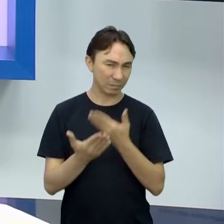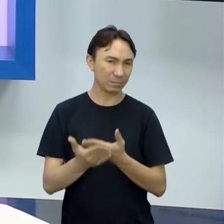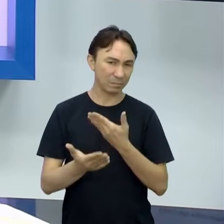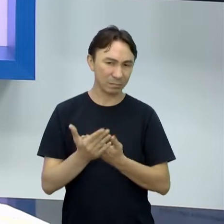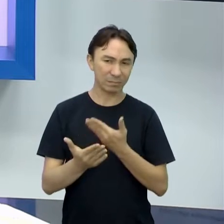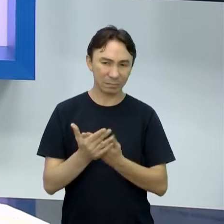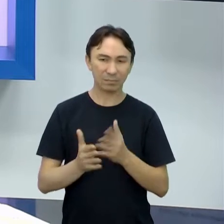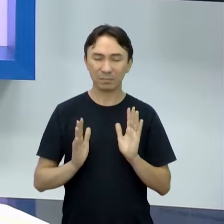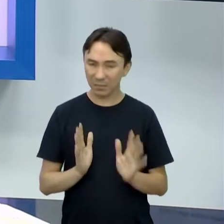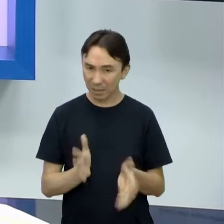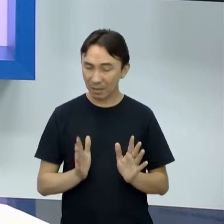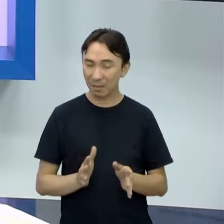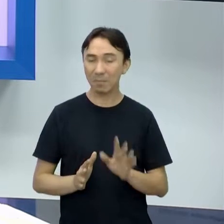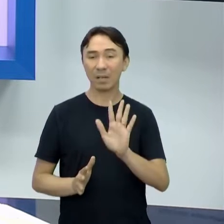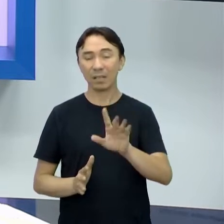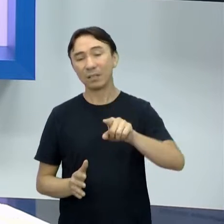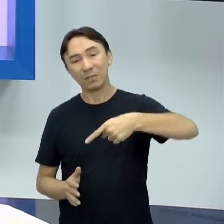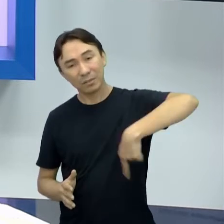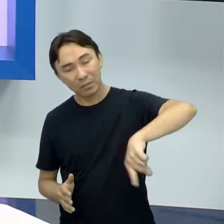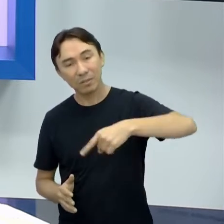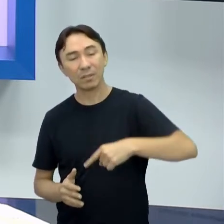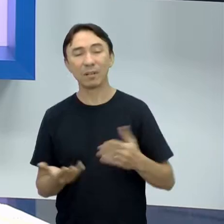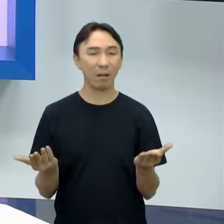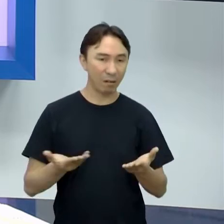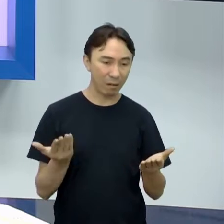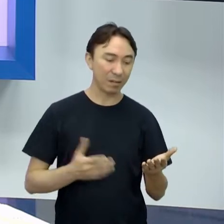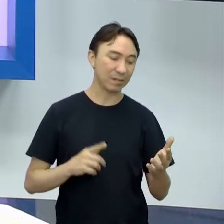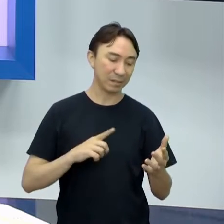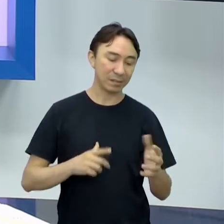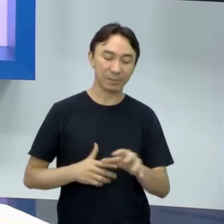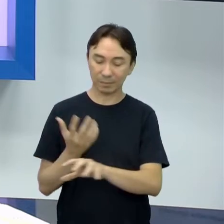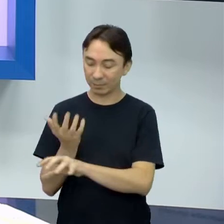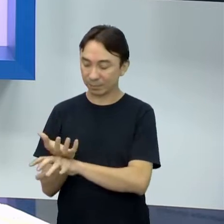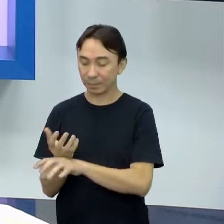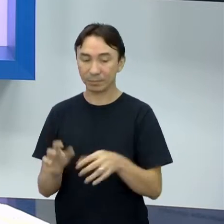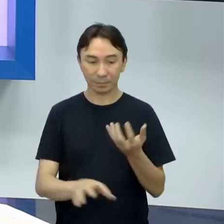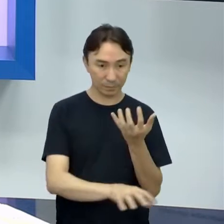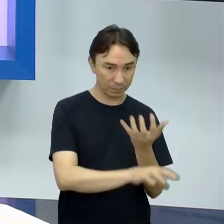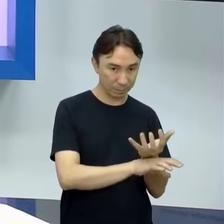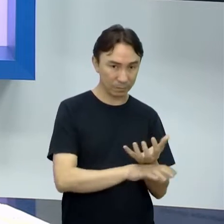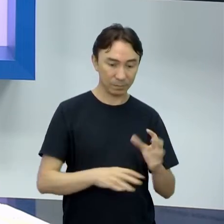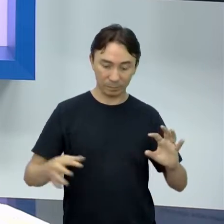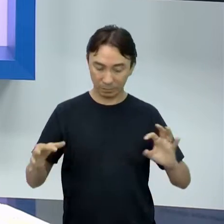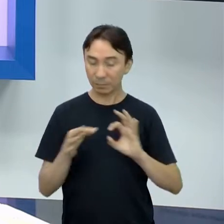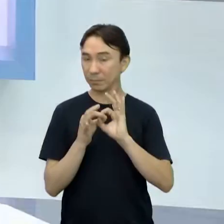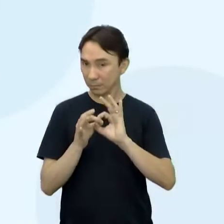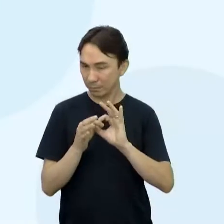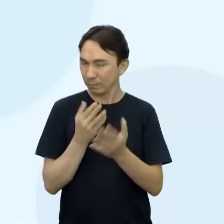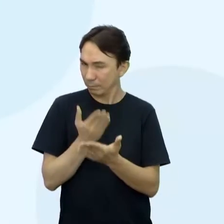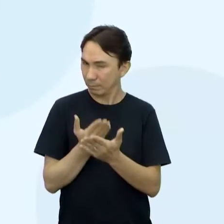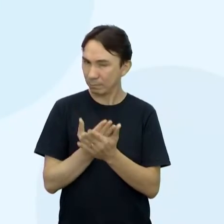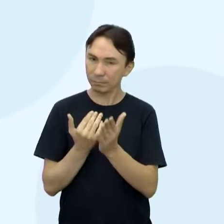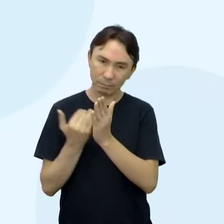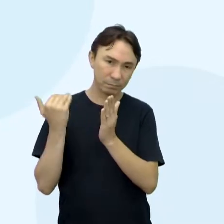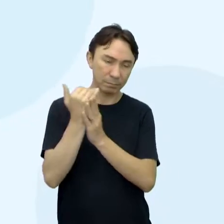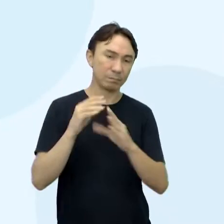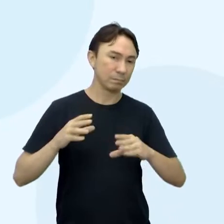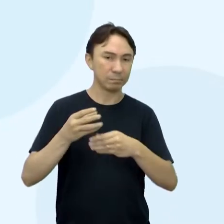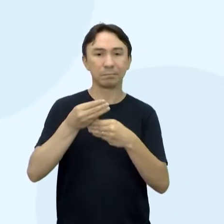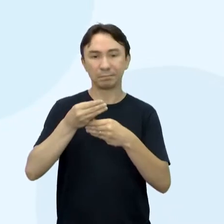também, agregando aí a união dos nossos componentes. Tá certo? Então vamos lá, acompanhem comigo aí no slide.